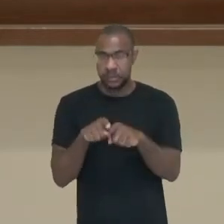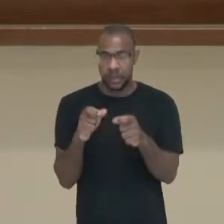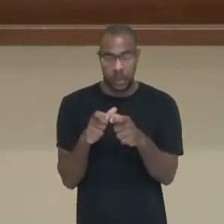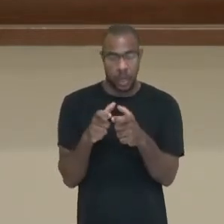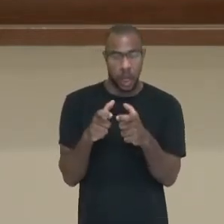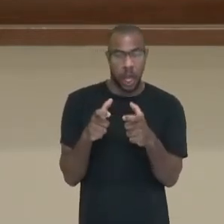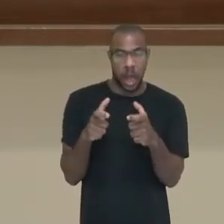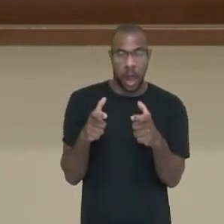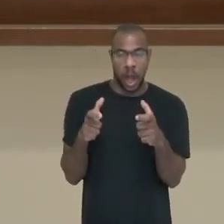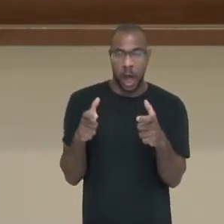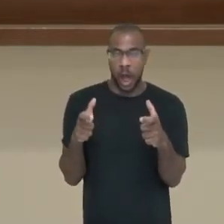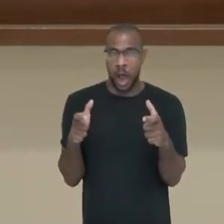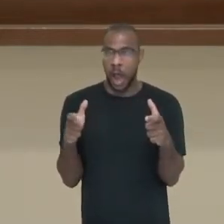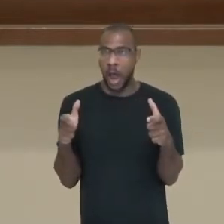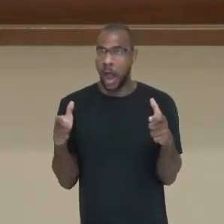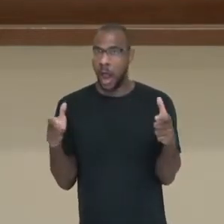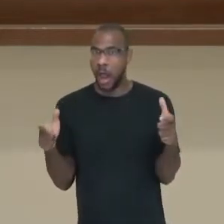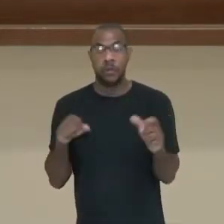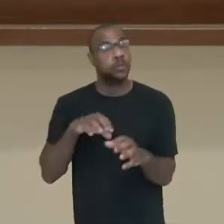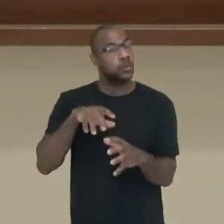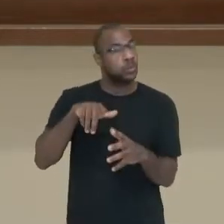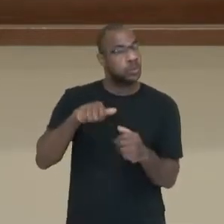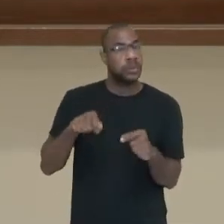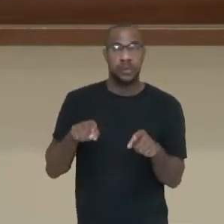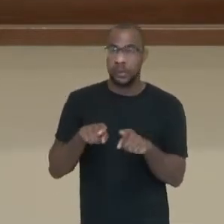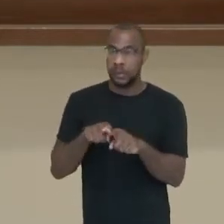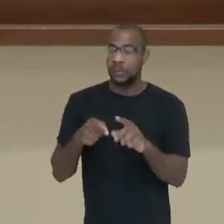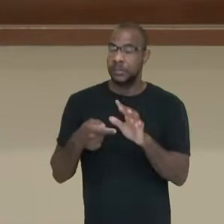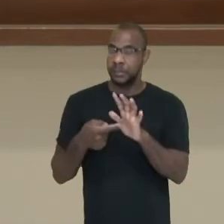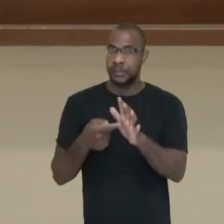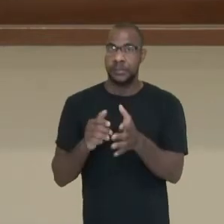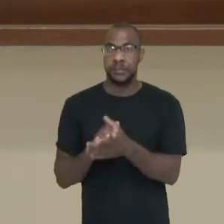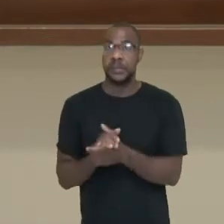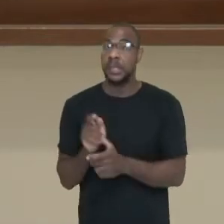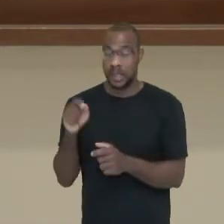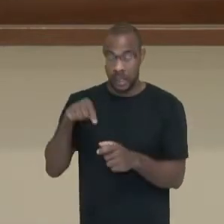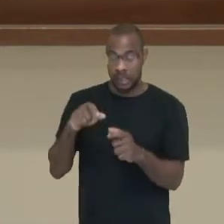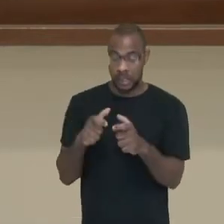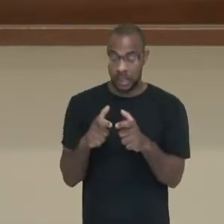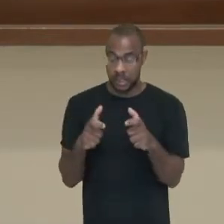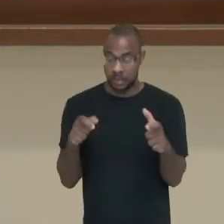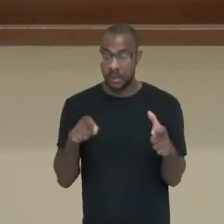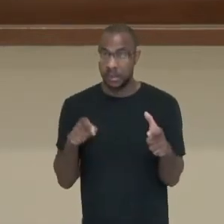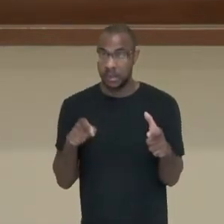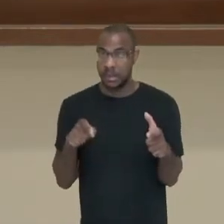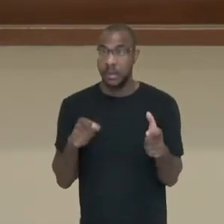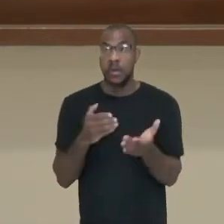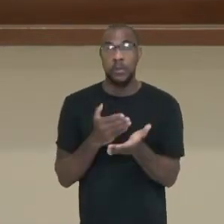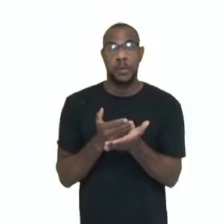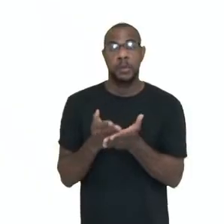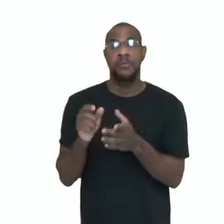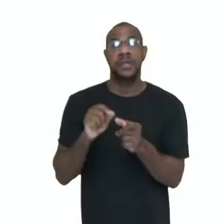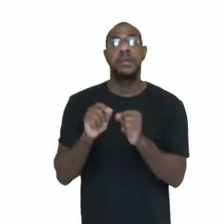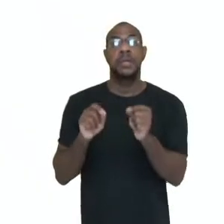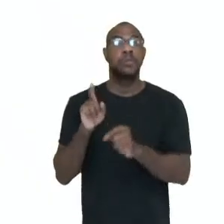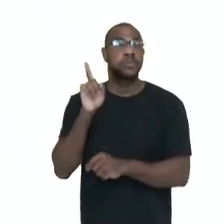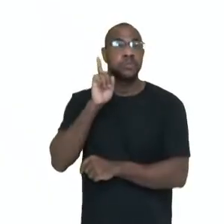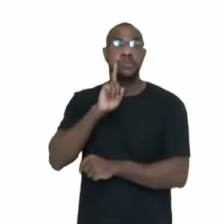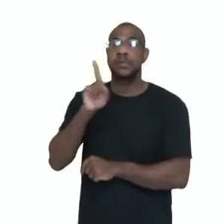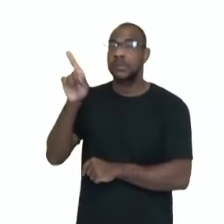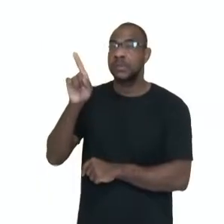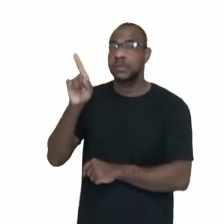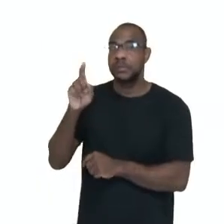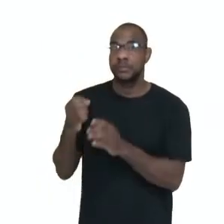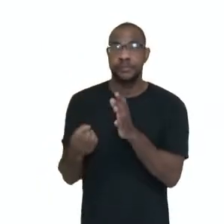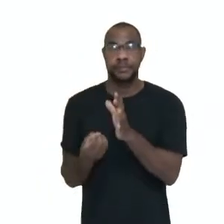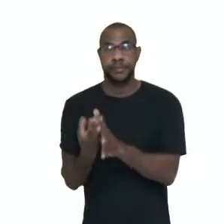vez maior a nível mundial. Esse crescimento, lógico, começou a fazer com que os Estados Unidos figurasse como